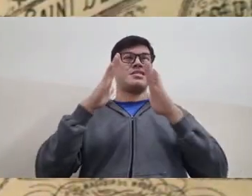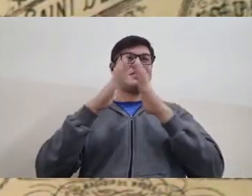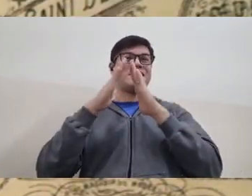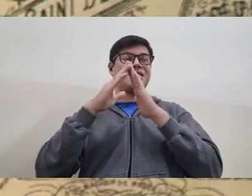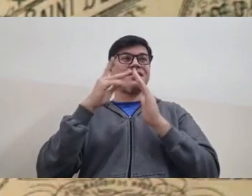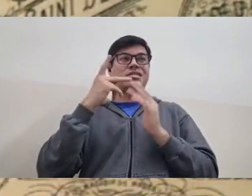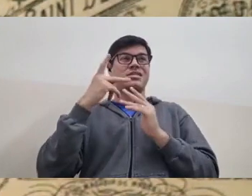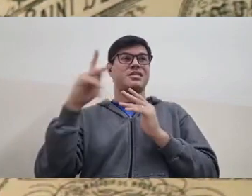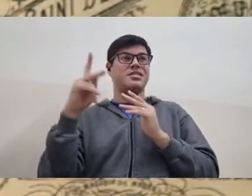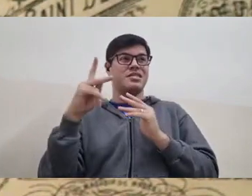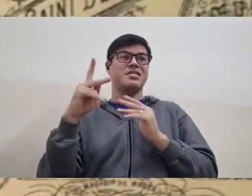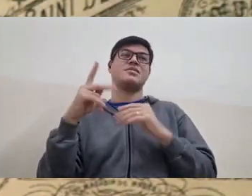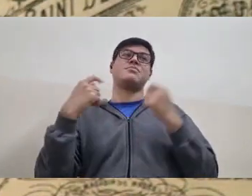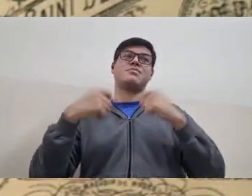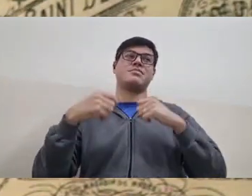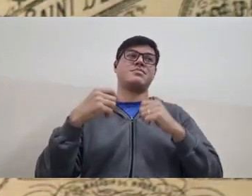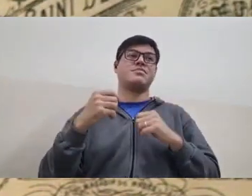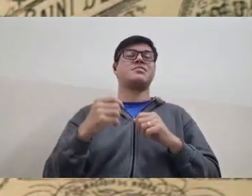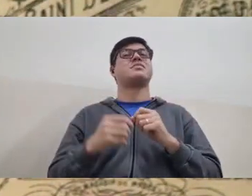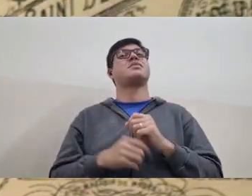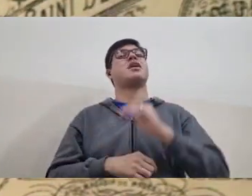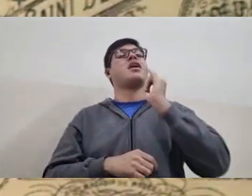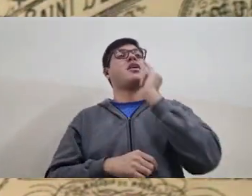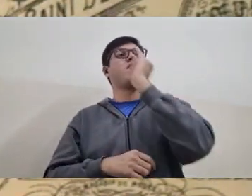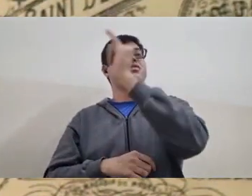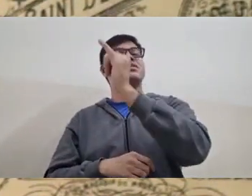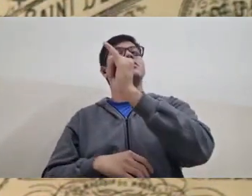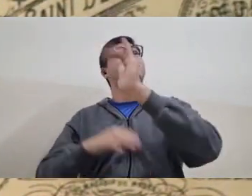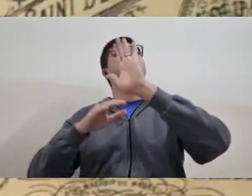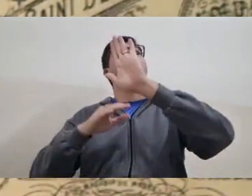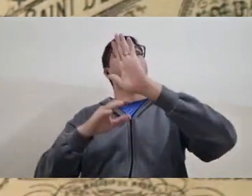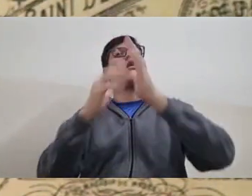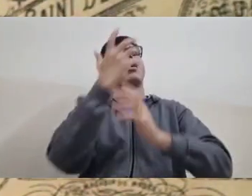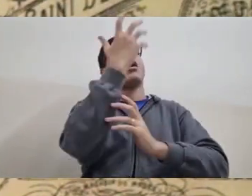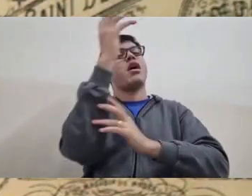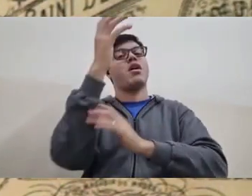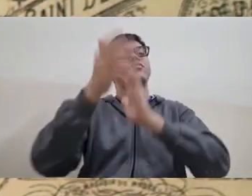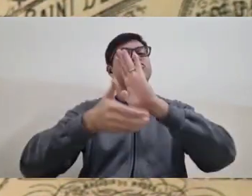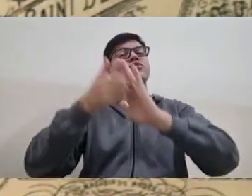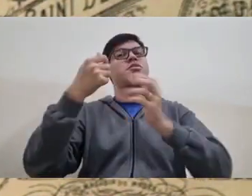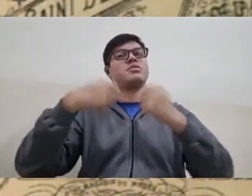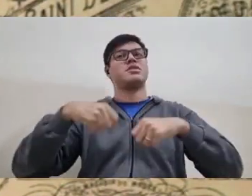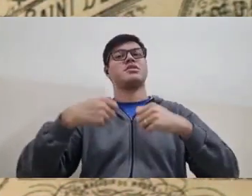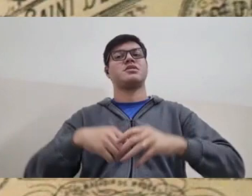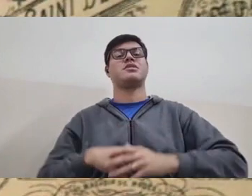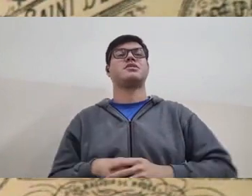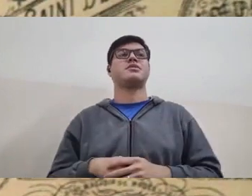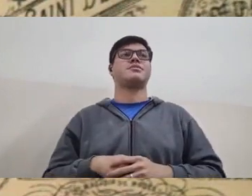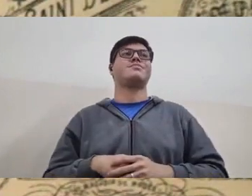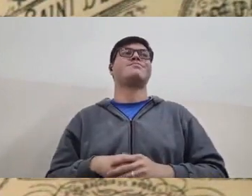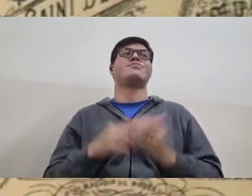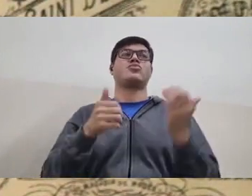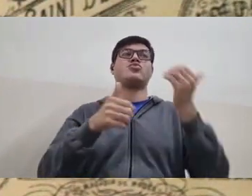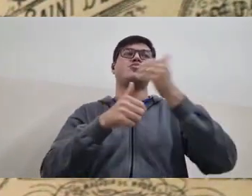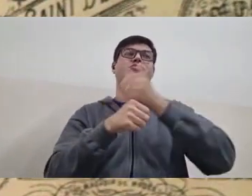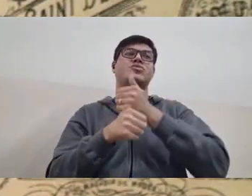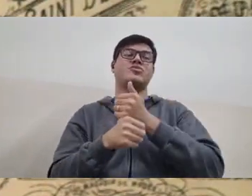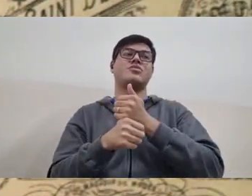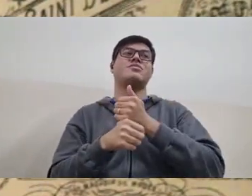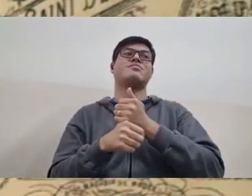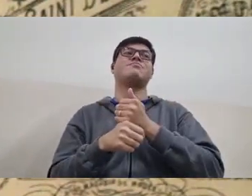faz parte ali da propriedade, informar o porquê é necessário substituir aquela árvore, e a